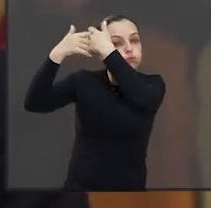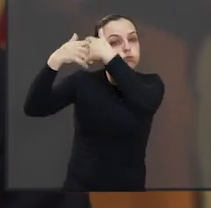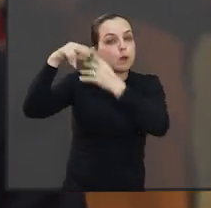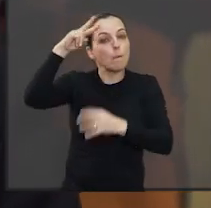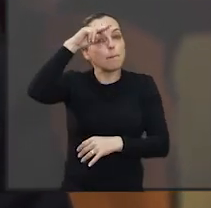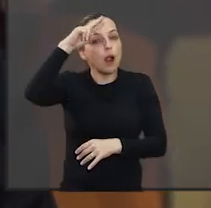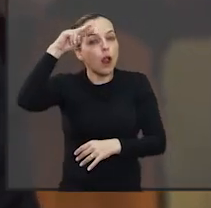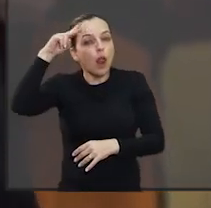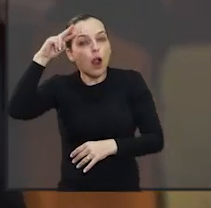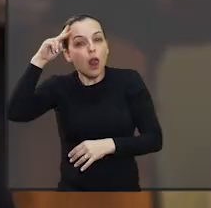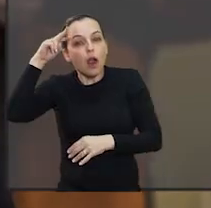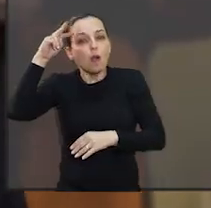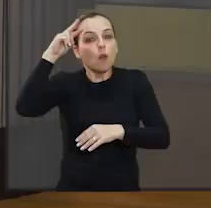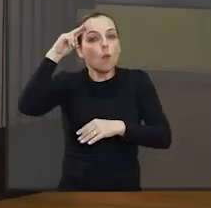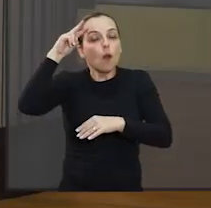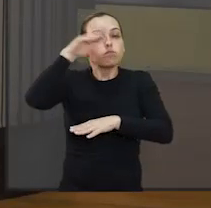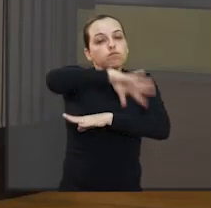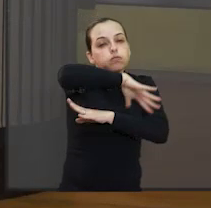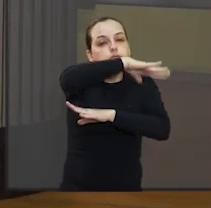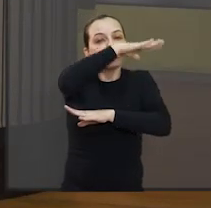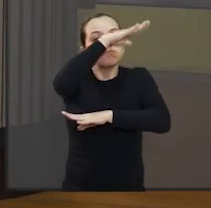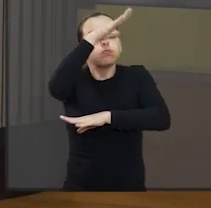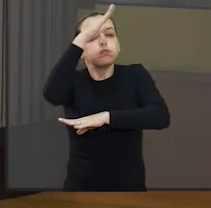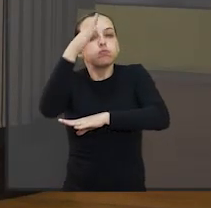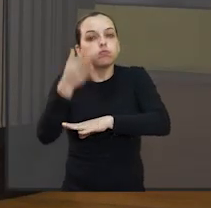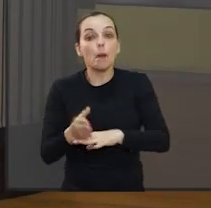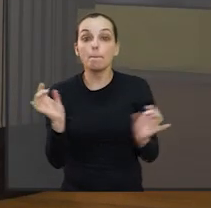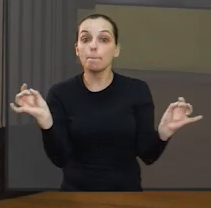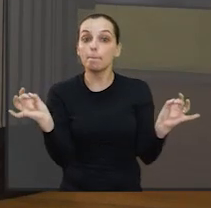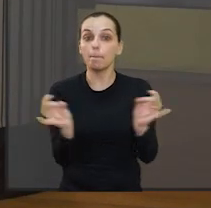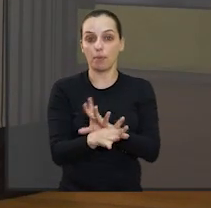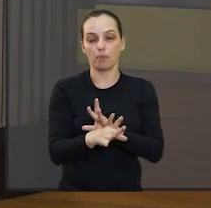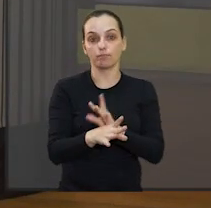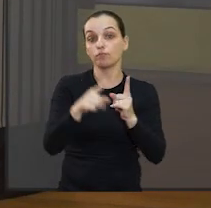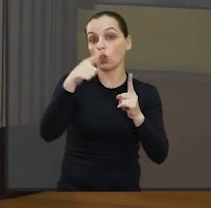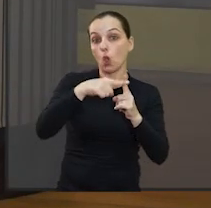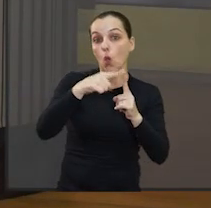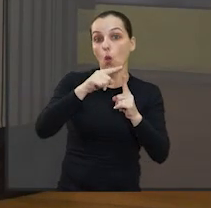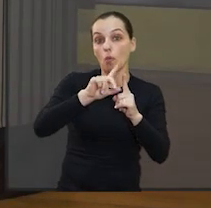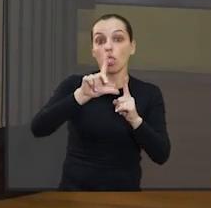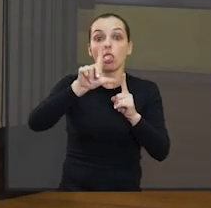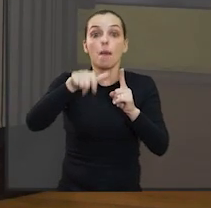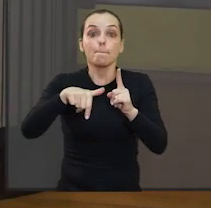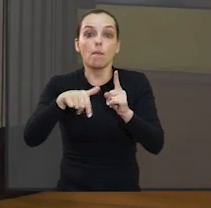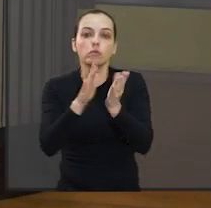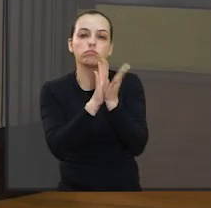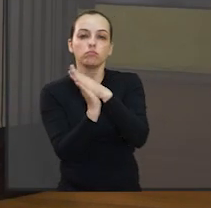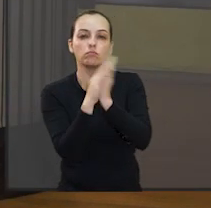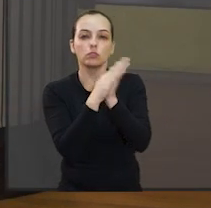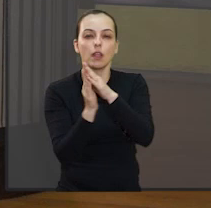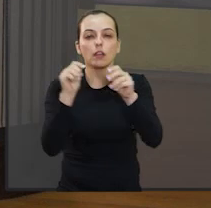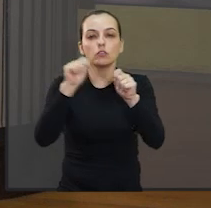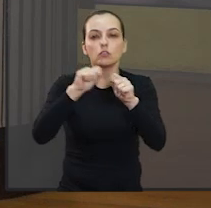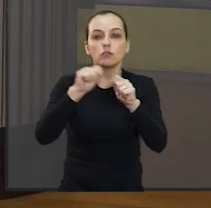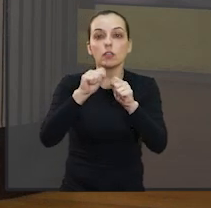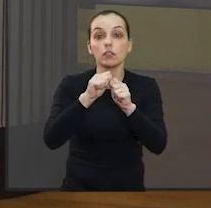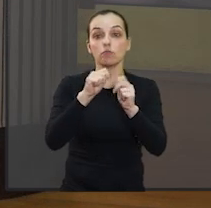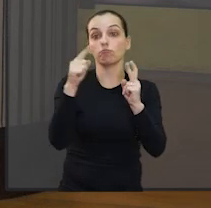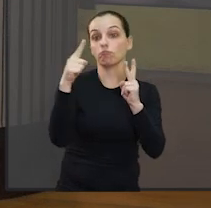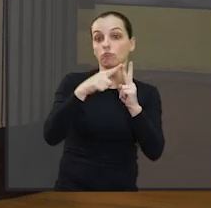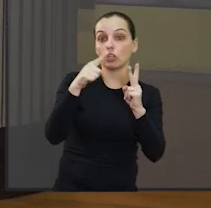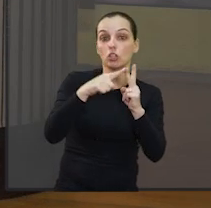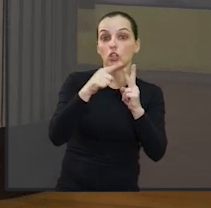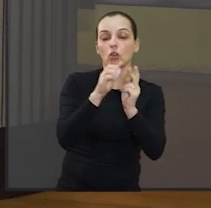teatro de animação, ele é como qualquer outro teatro. Primeiro tem que ter a dramaturgia, e é nela que que existe essa